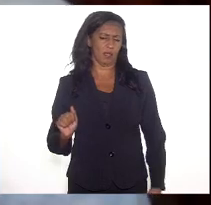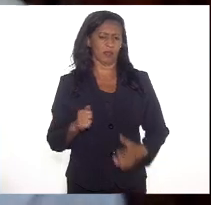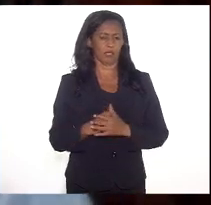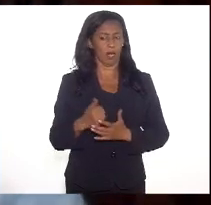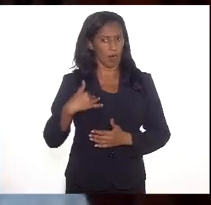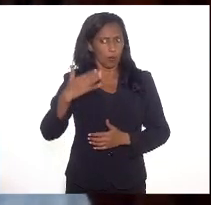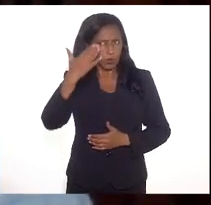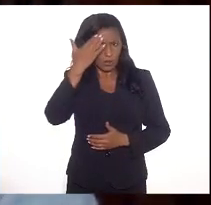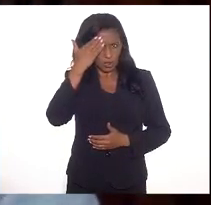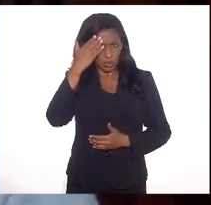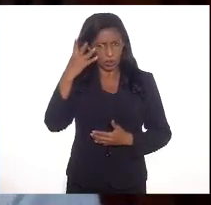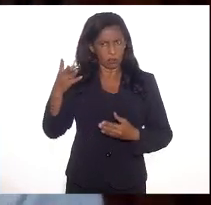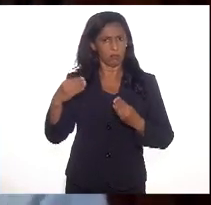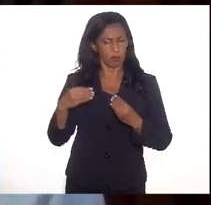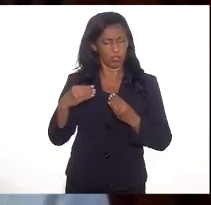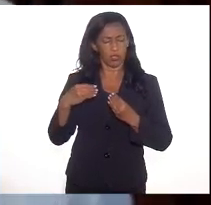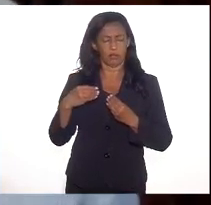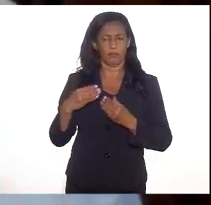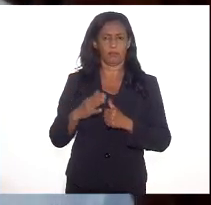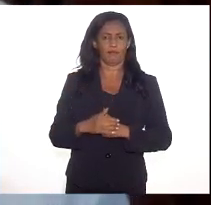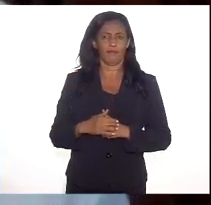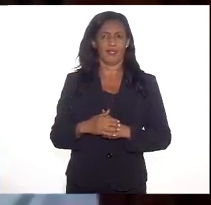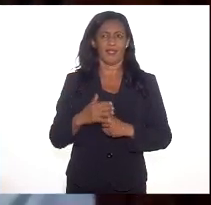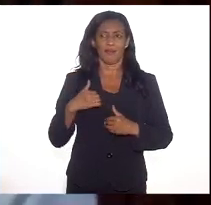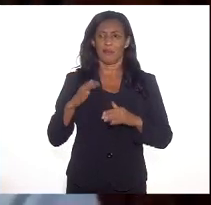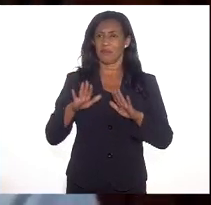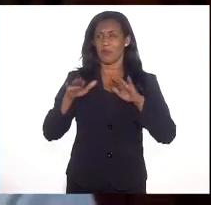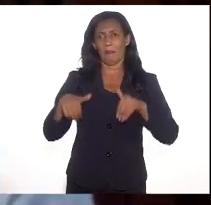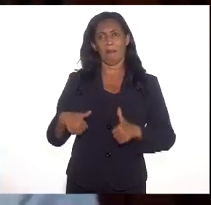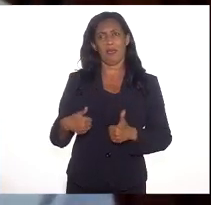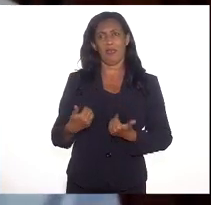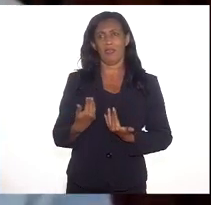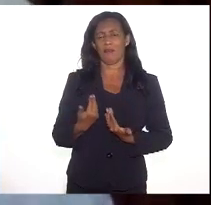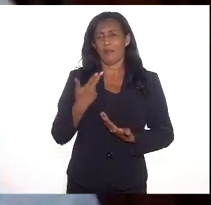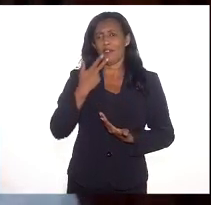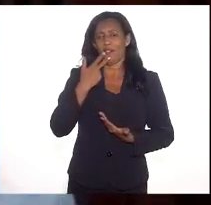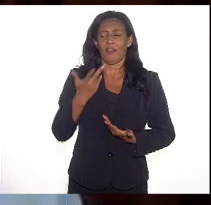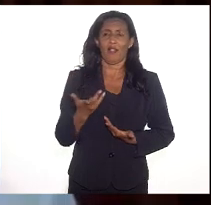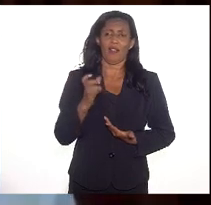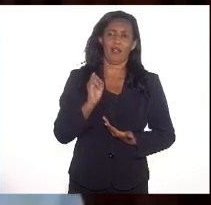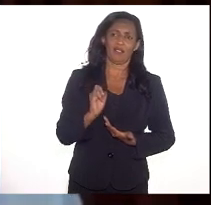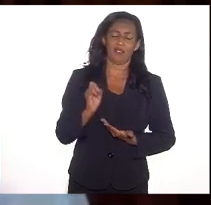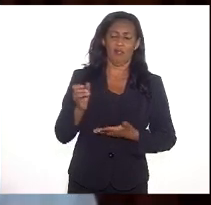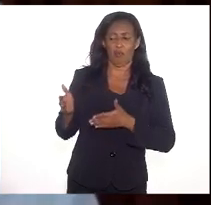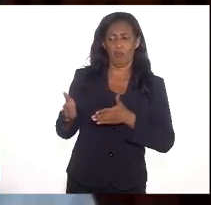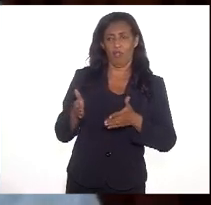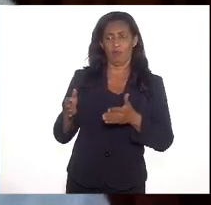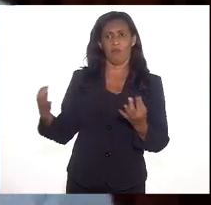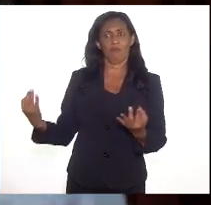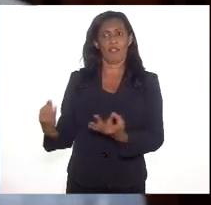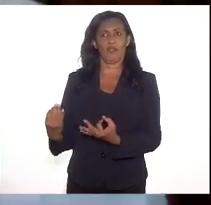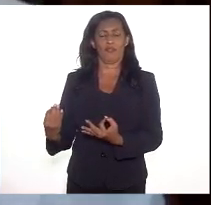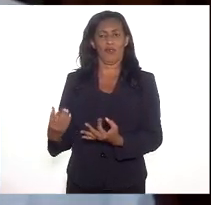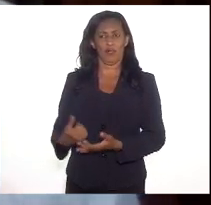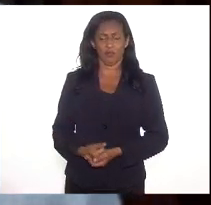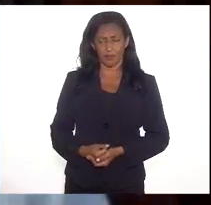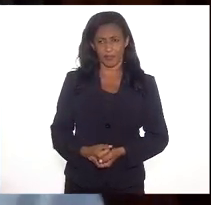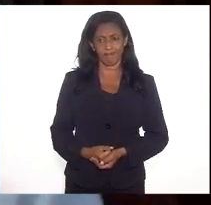Eu entendi o encaminhamento do deputado Luiz Paulo, mas não me sinto confortável juridicamente para dizer se esse ainda é o melhor caminho. Eu vou